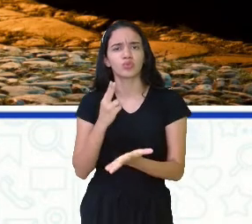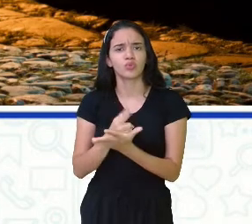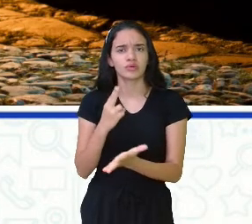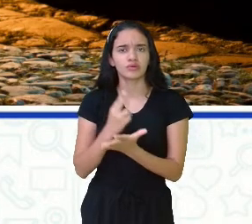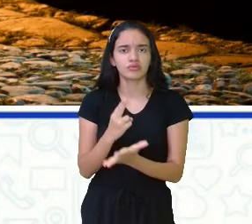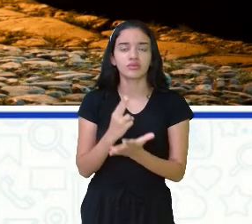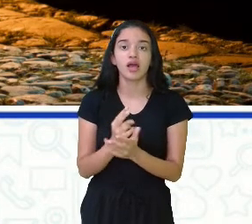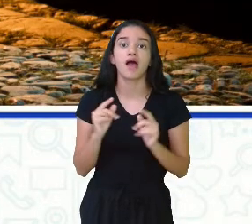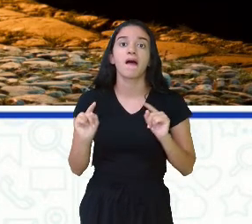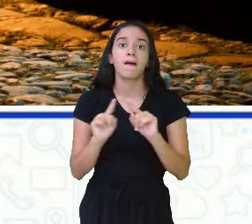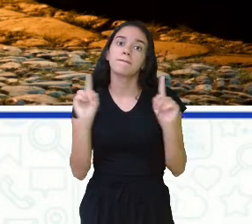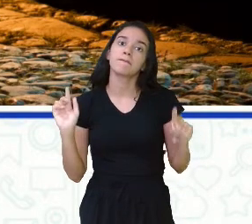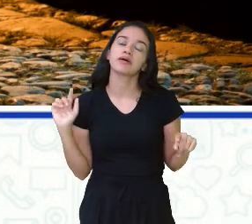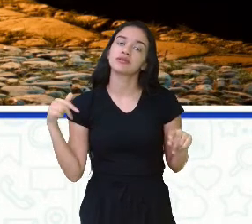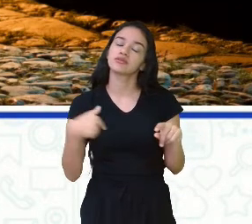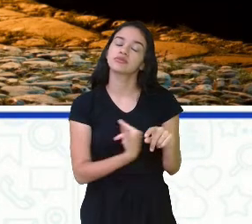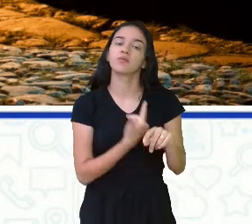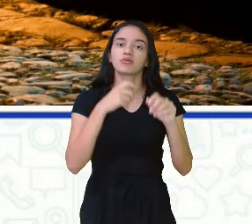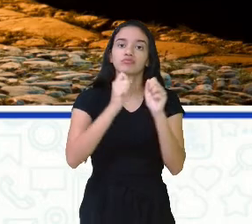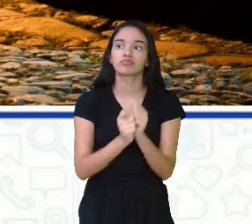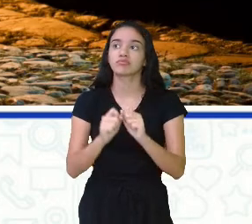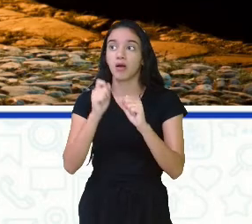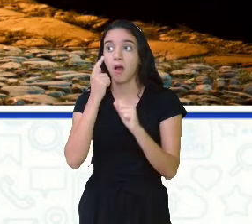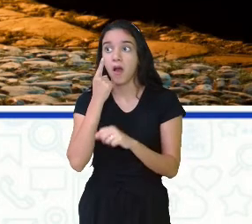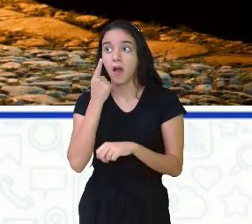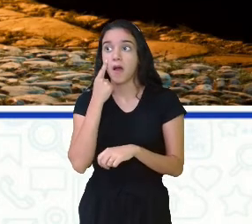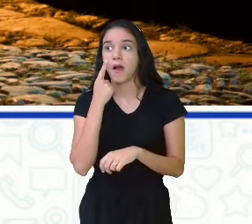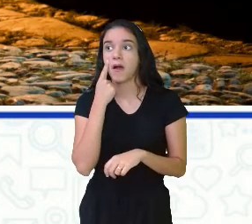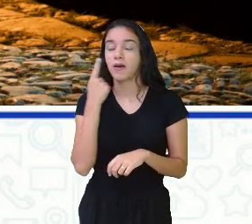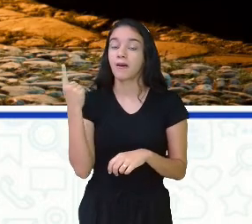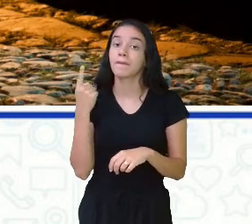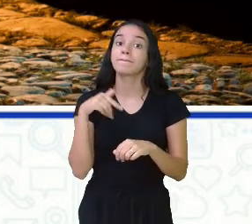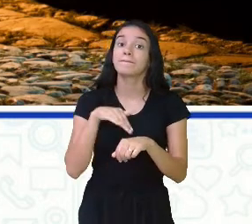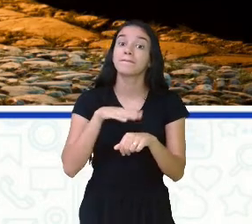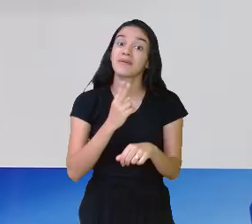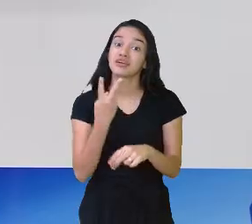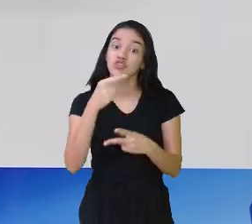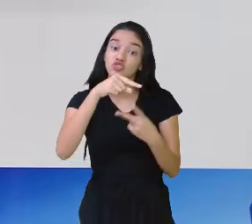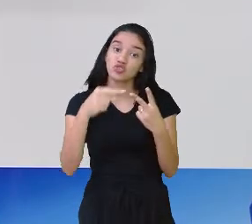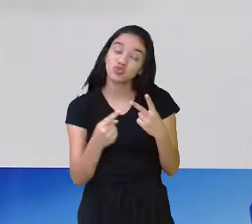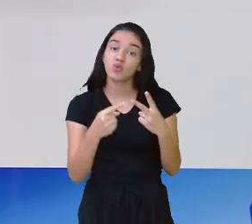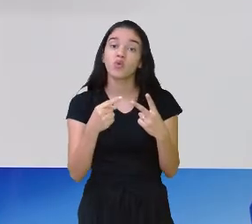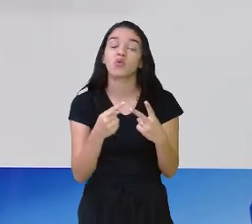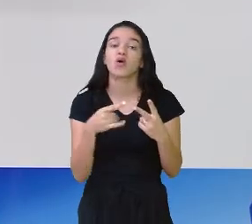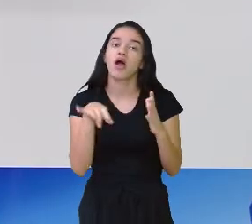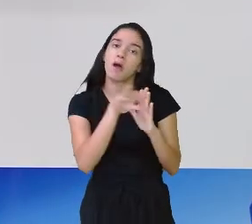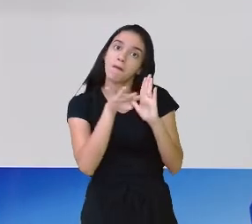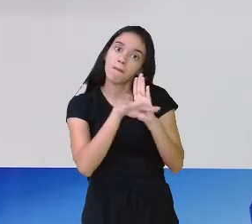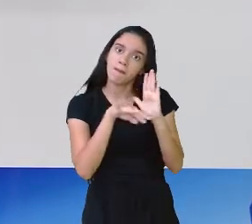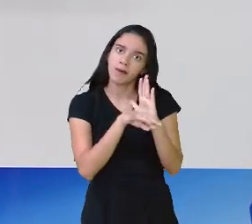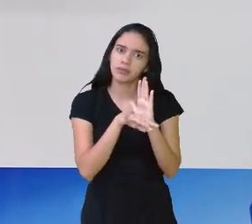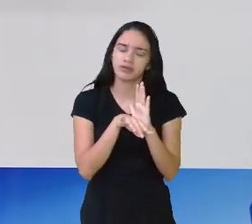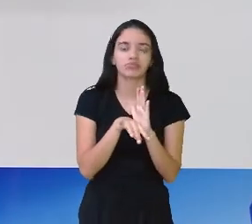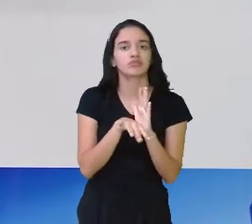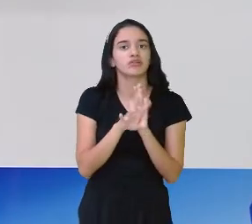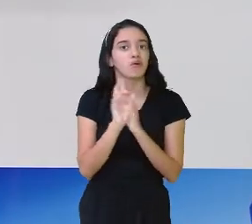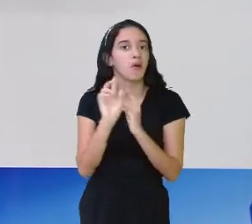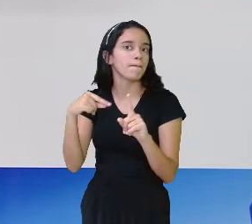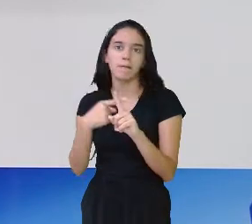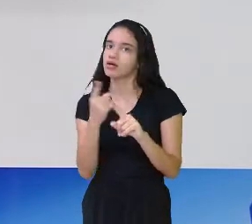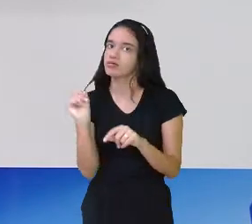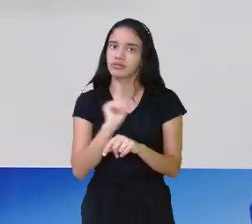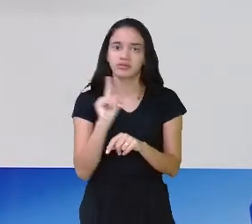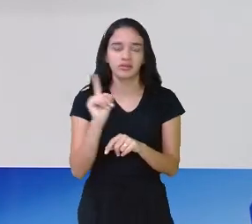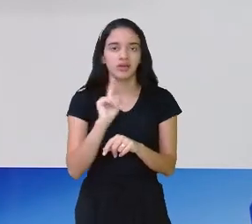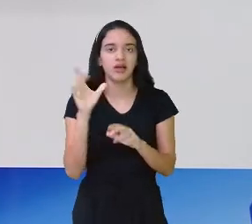eles, mas a gente pode ampliar e colocar aí mais 2 elementos que não são extra, tá? São